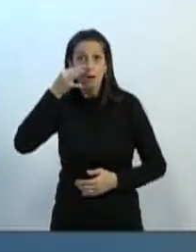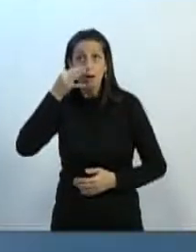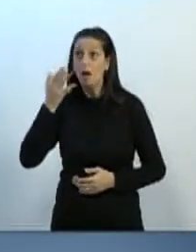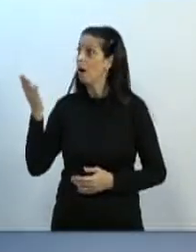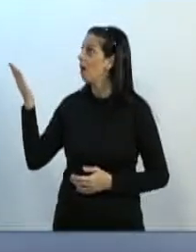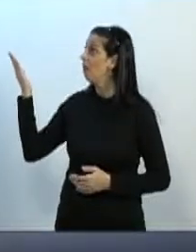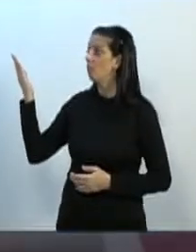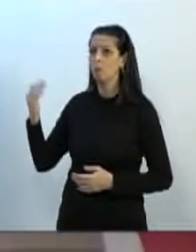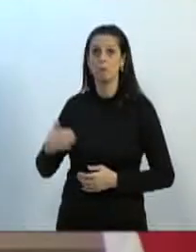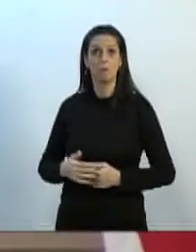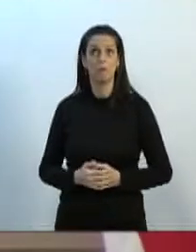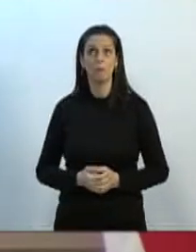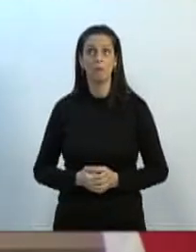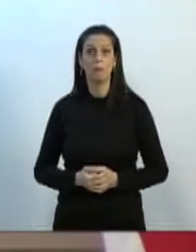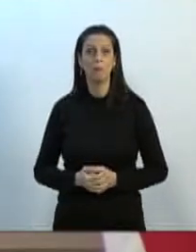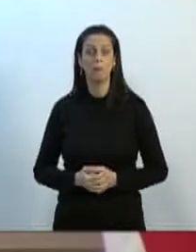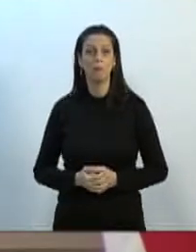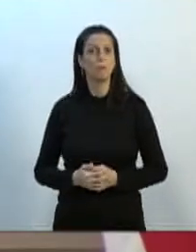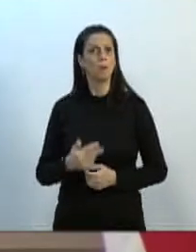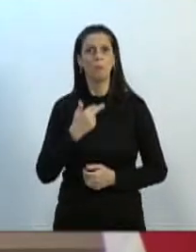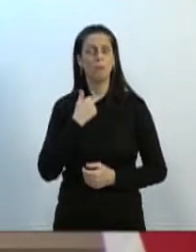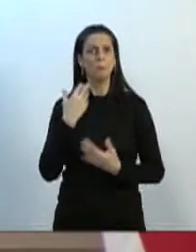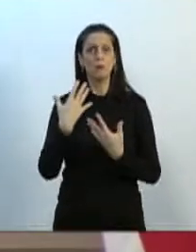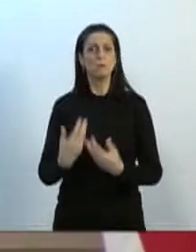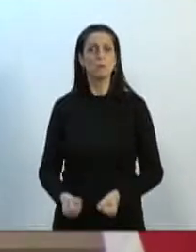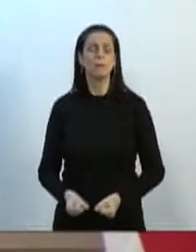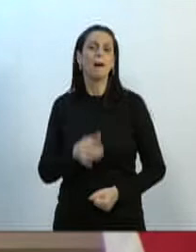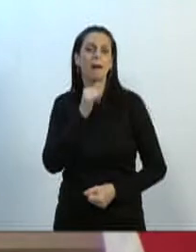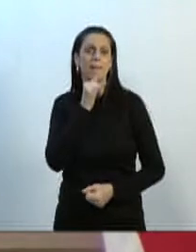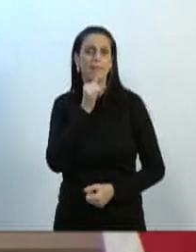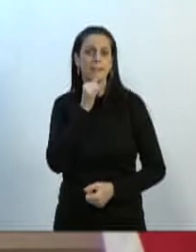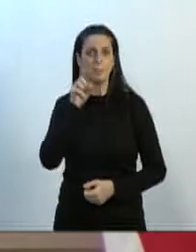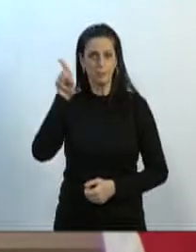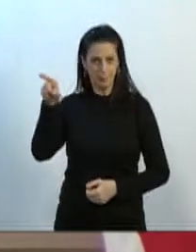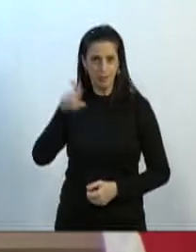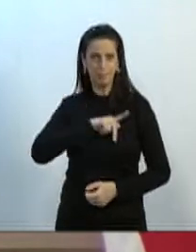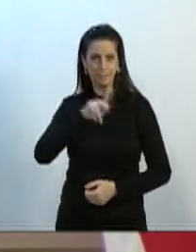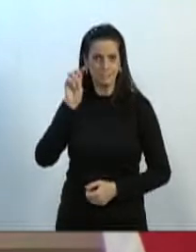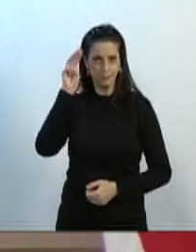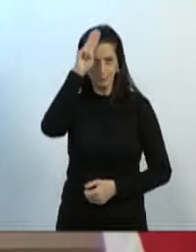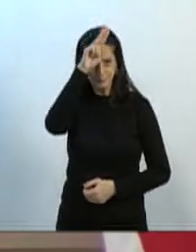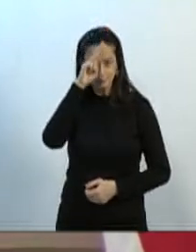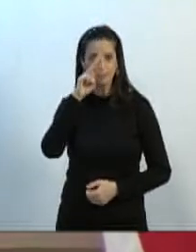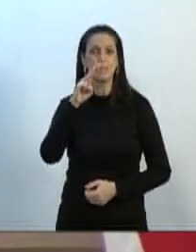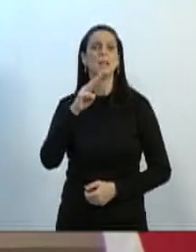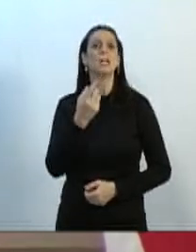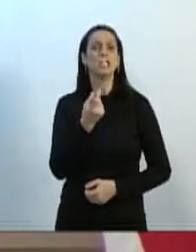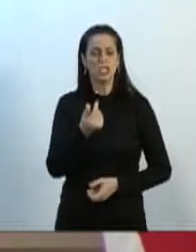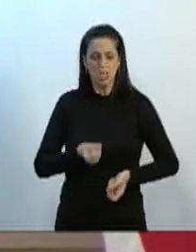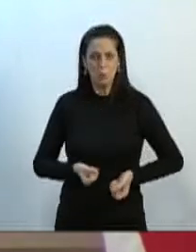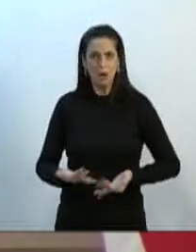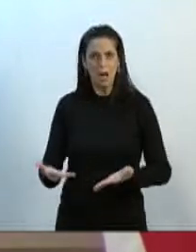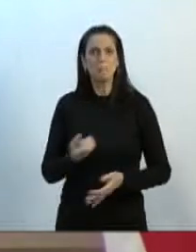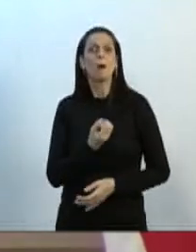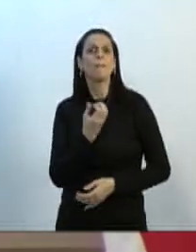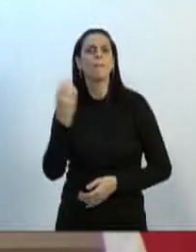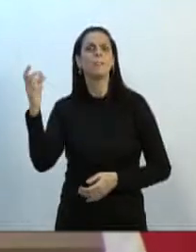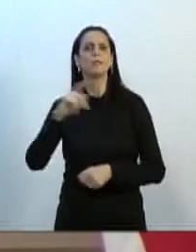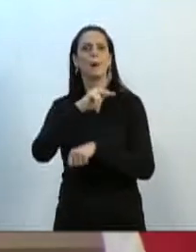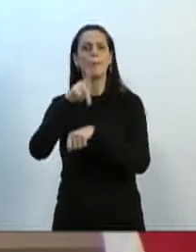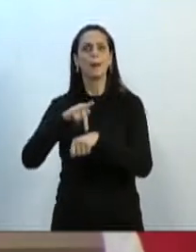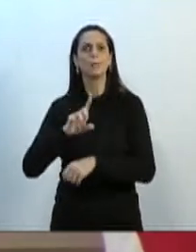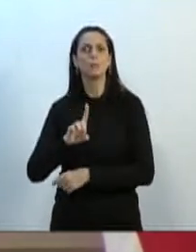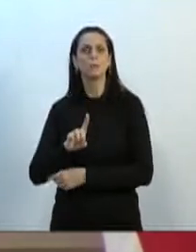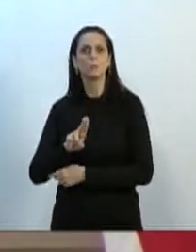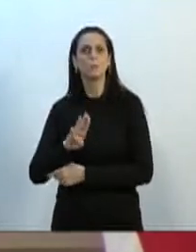admissível que alguém leve toda uma comitiva para Dubai e gaste 3,9 milhões dos dinheiros públicos, por favor.